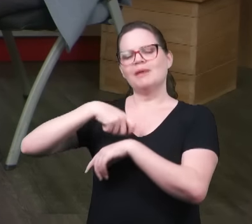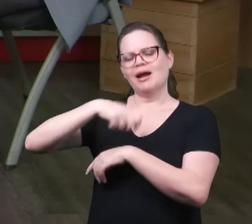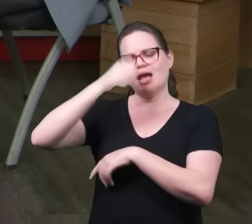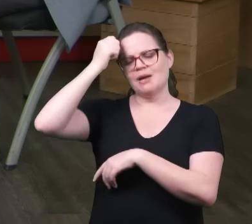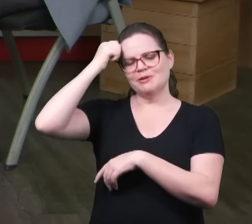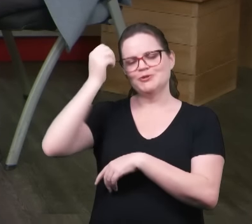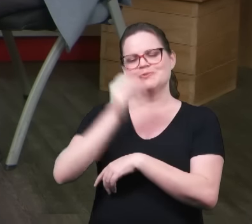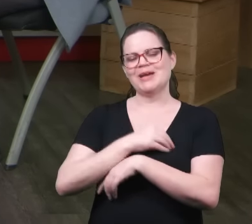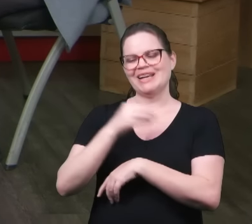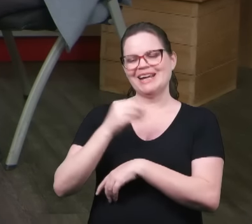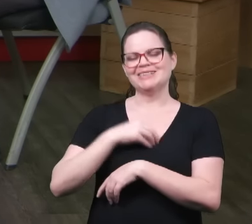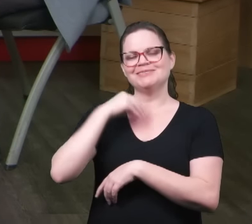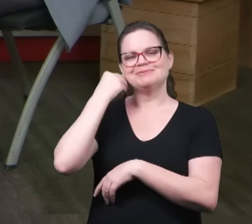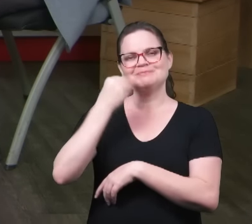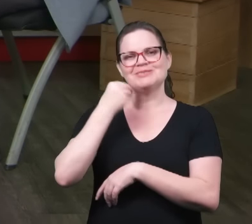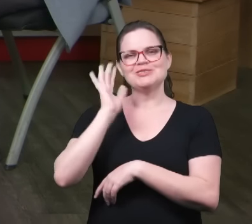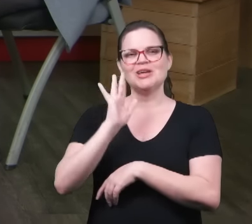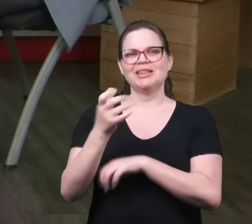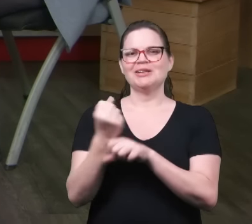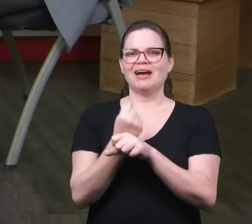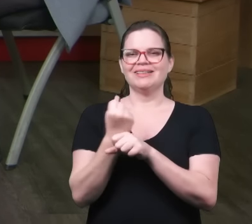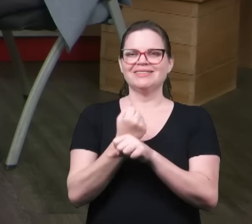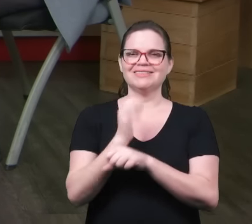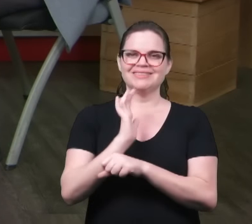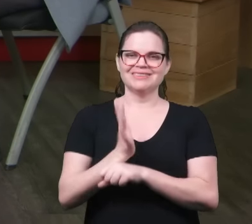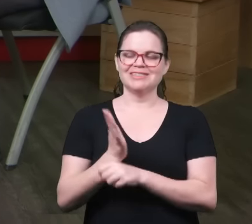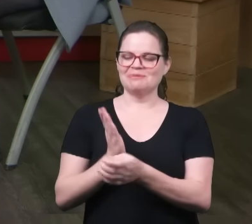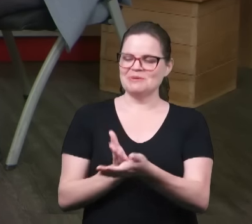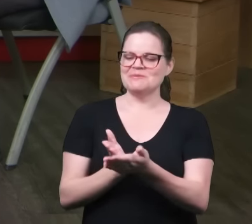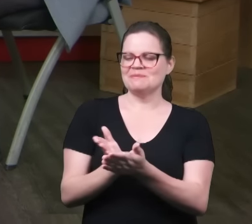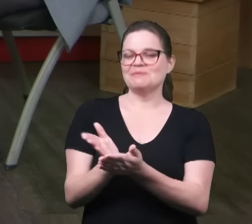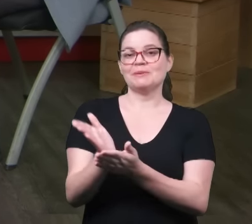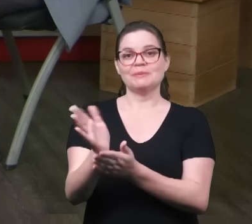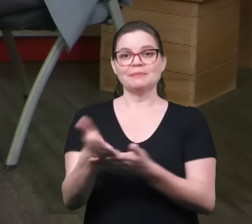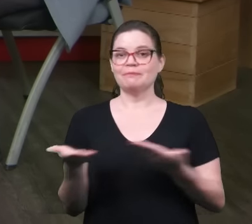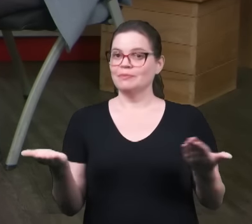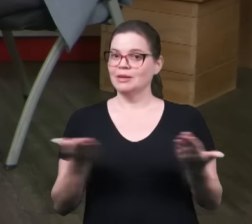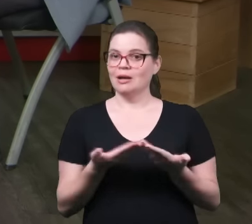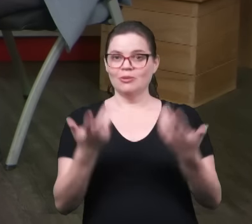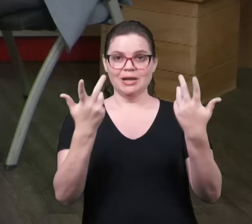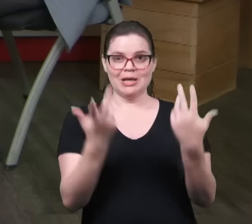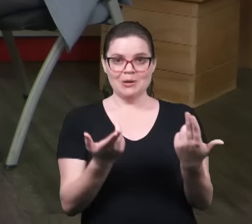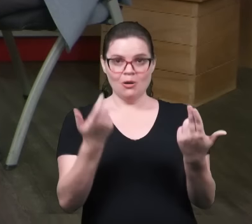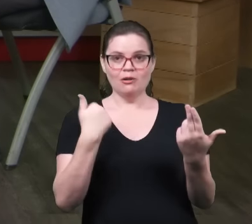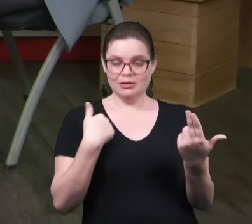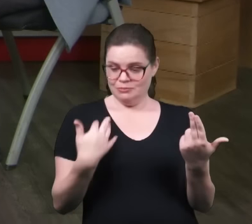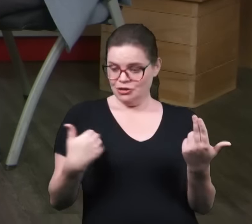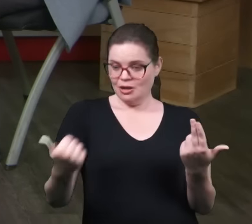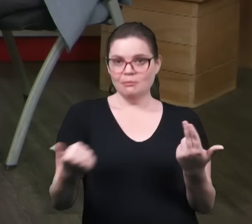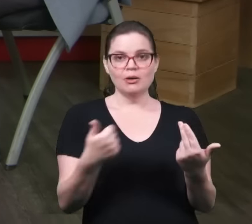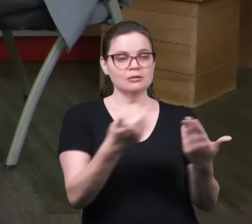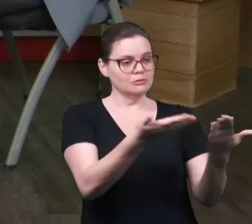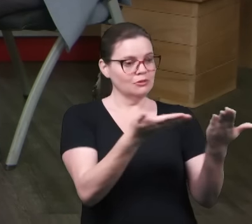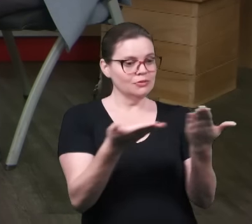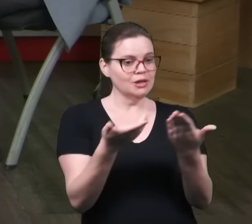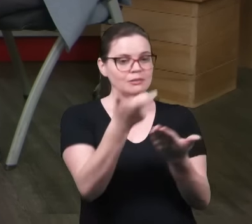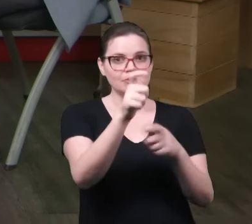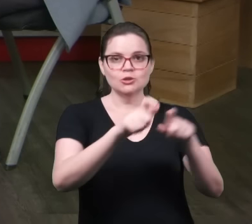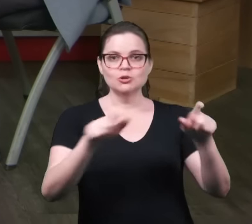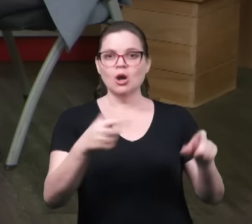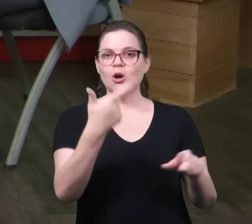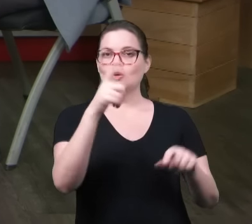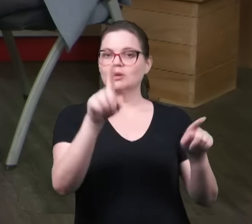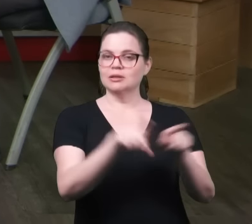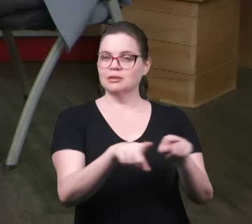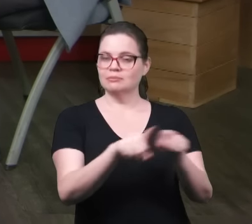essa experiência já se faz alguns anos. Quem está caminhando e agora fazendo o mesmo que fizeram e está orando por outros para que tenham a mesma experiência Bendito